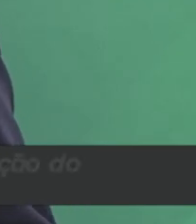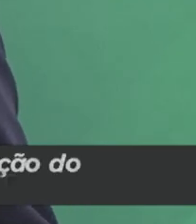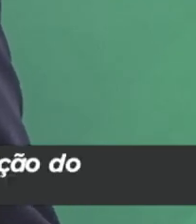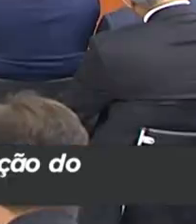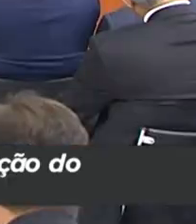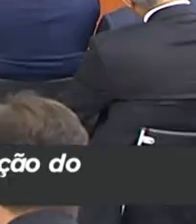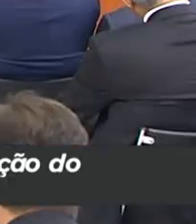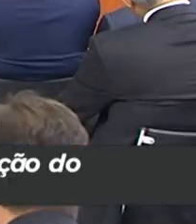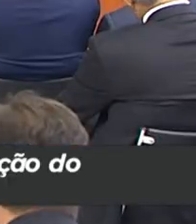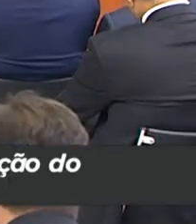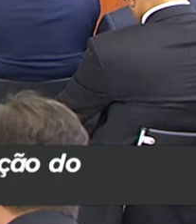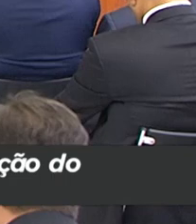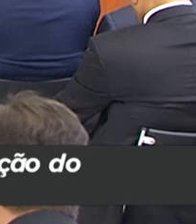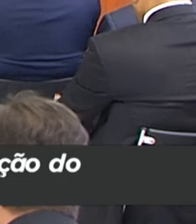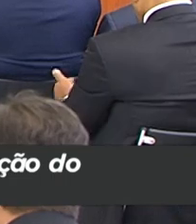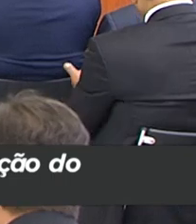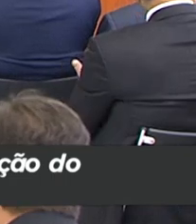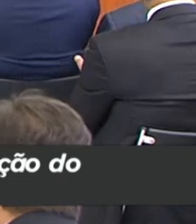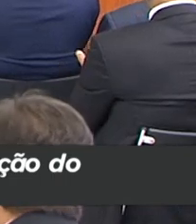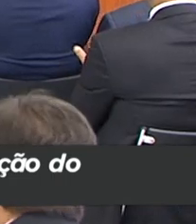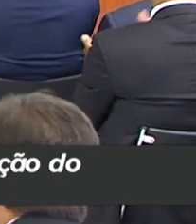meu muito obrigado a todos